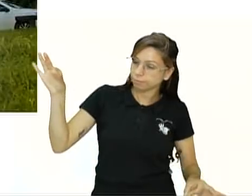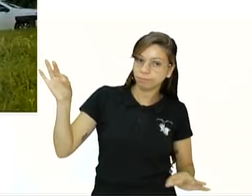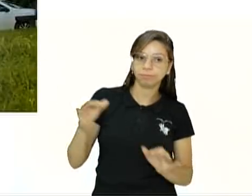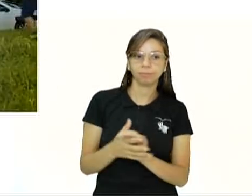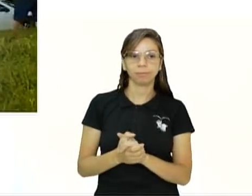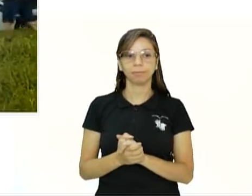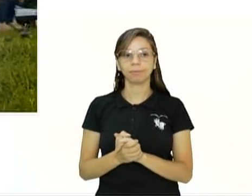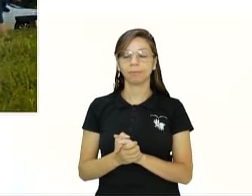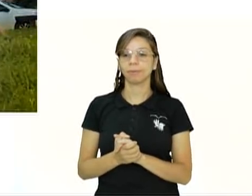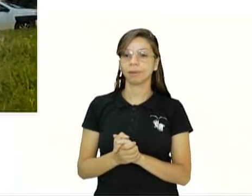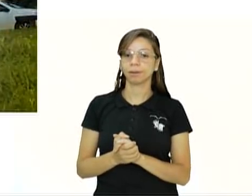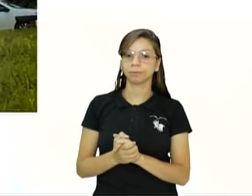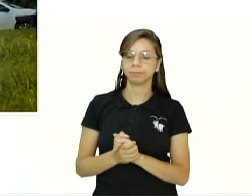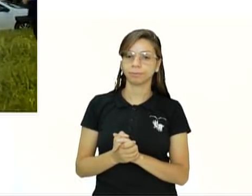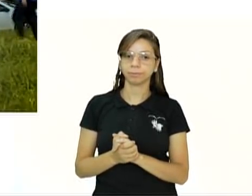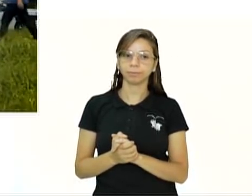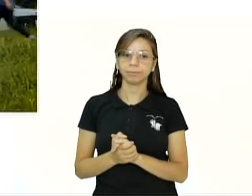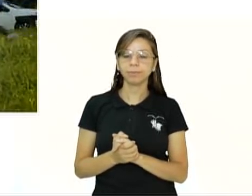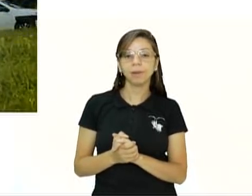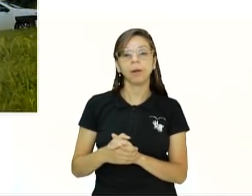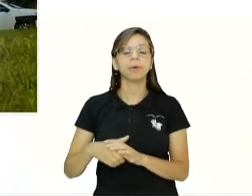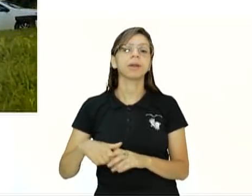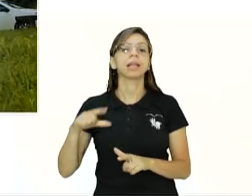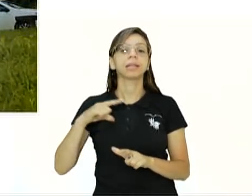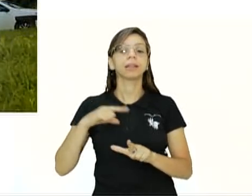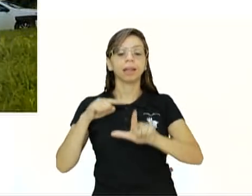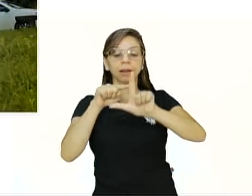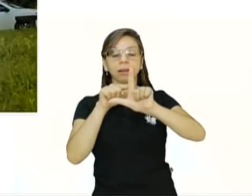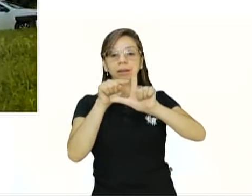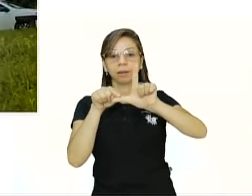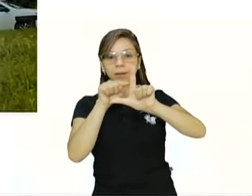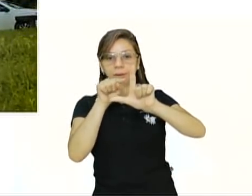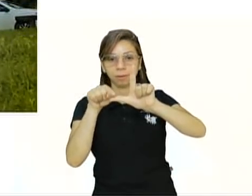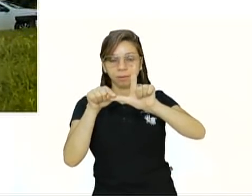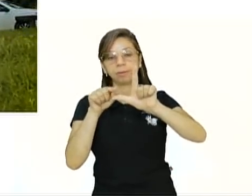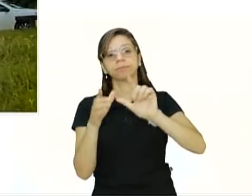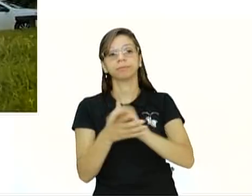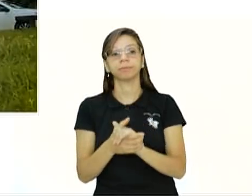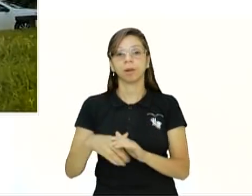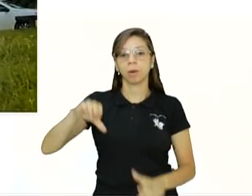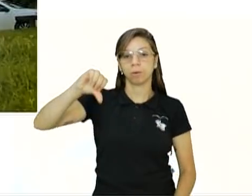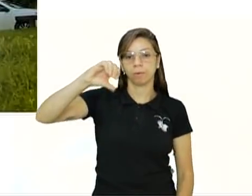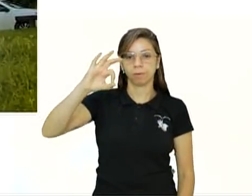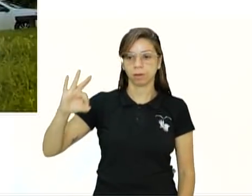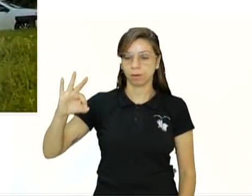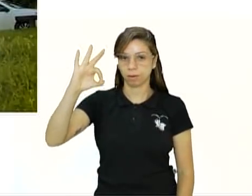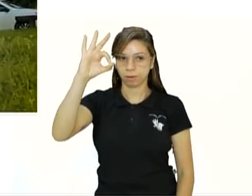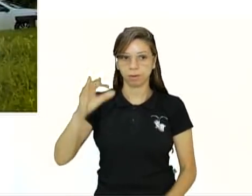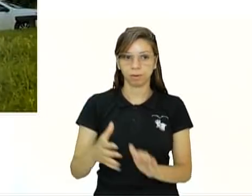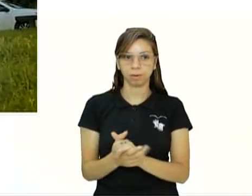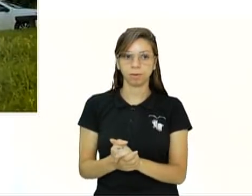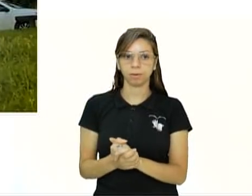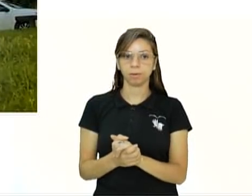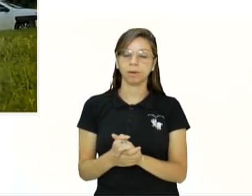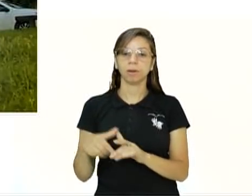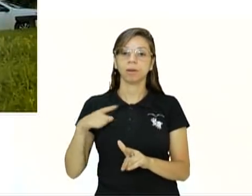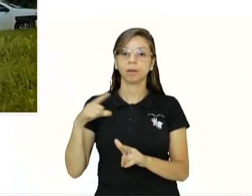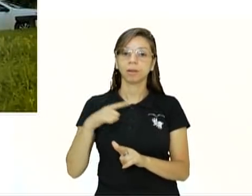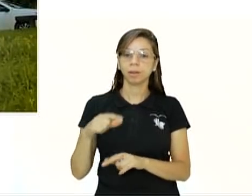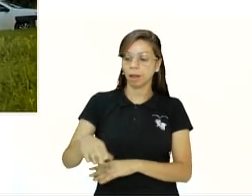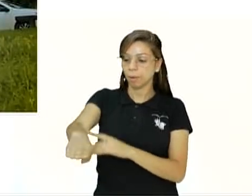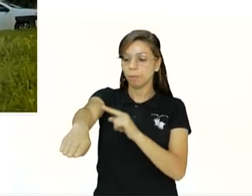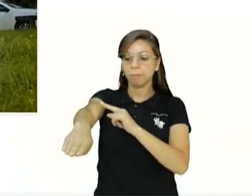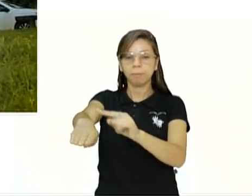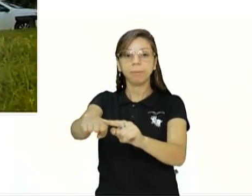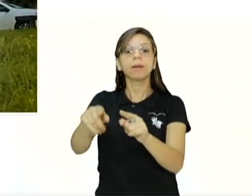um ângulo aqui de 90 graus. Então nós temos aqui um triângulo semelhante. O braço dele e o bastão